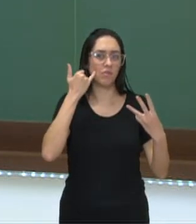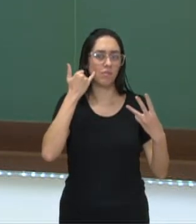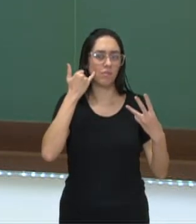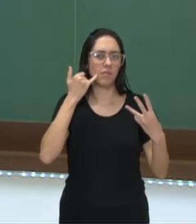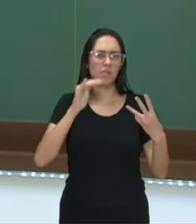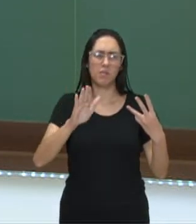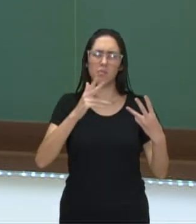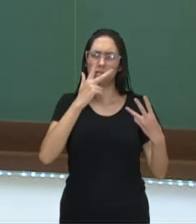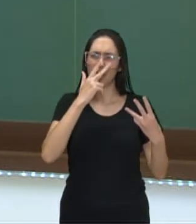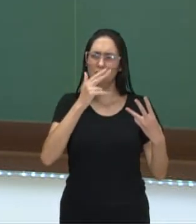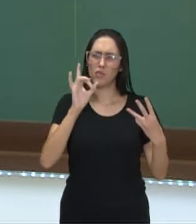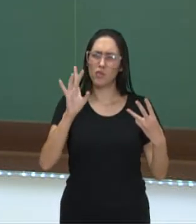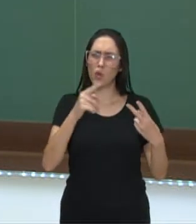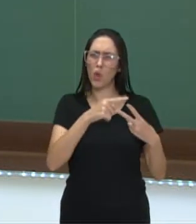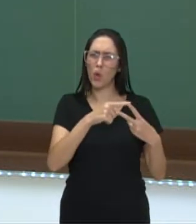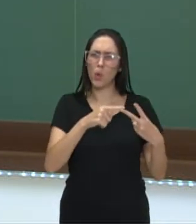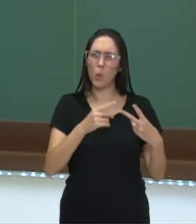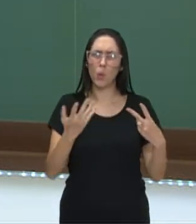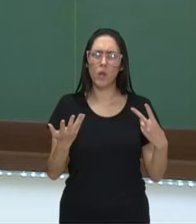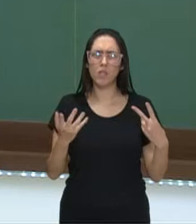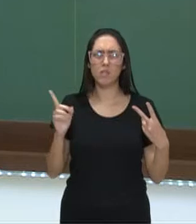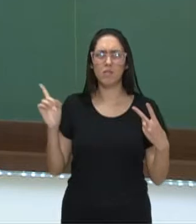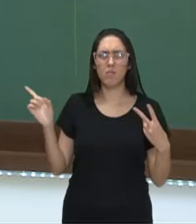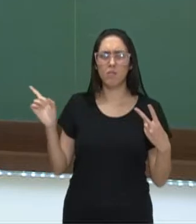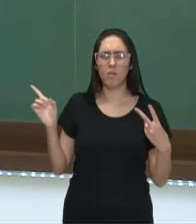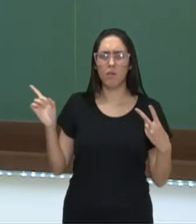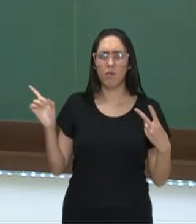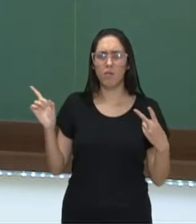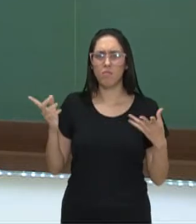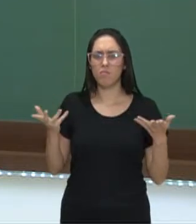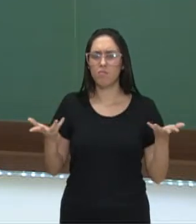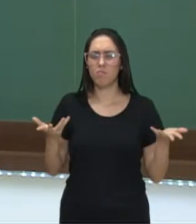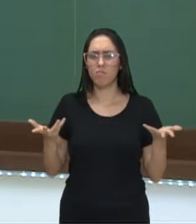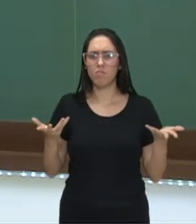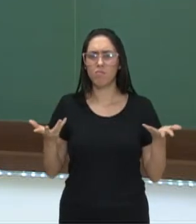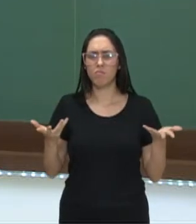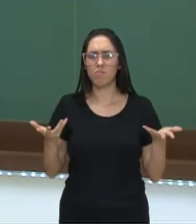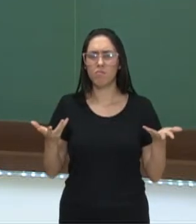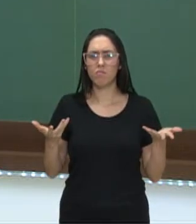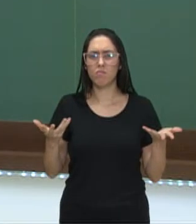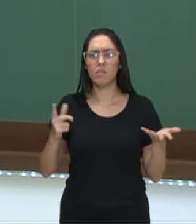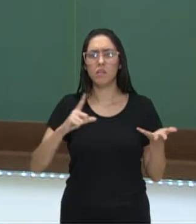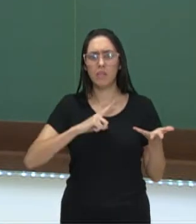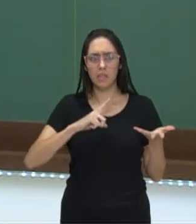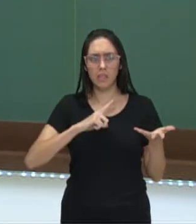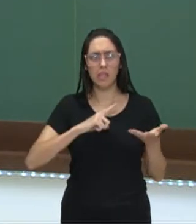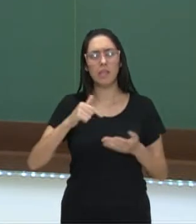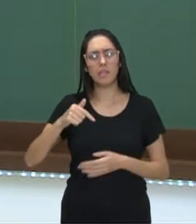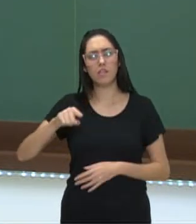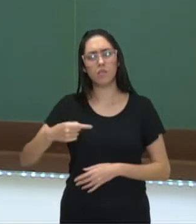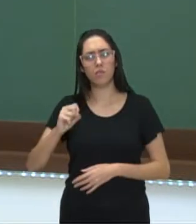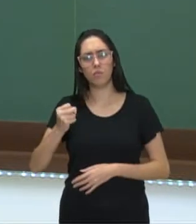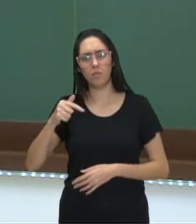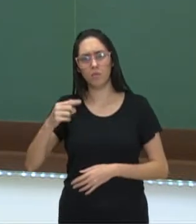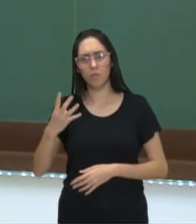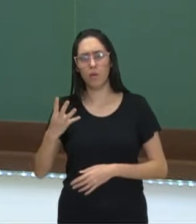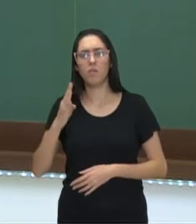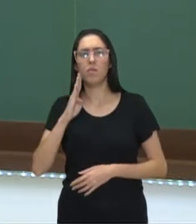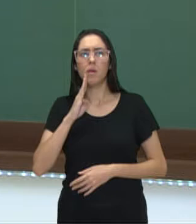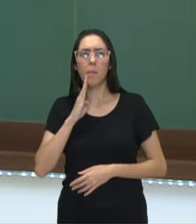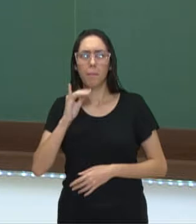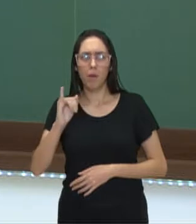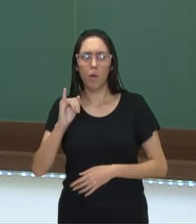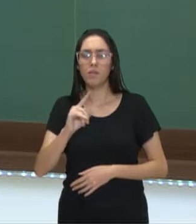2. 7,8 não sei o que ali, o número de pessoas, e a porcentagem, 70%. Só que